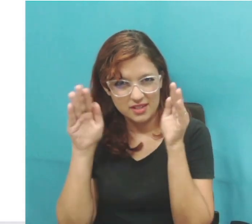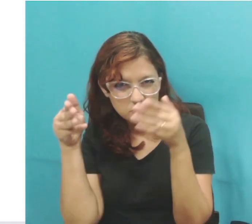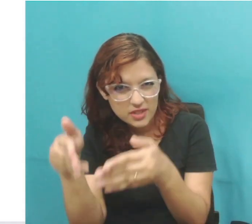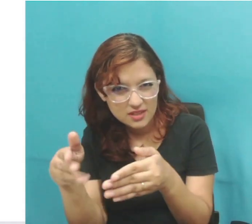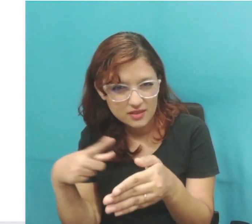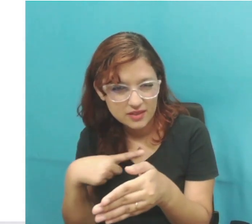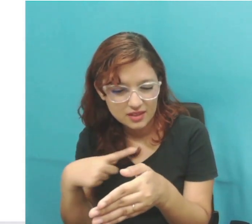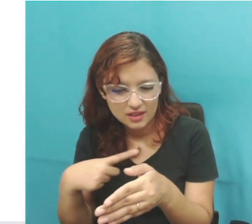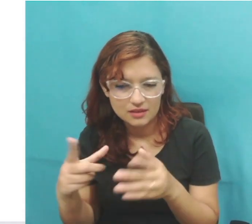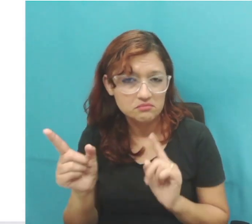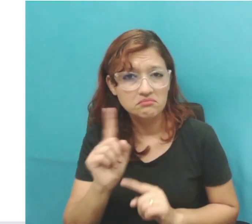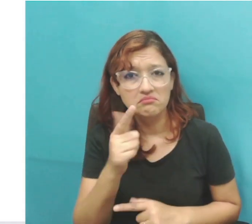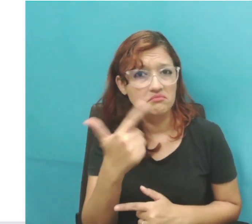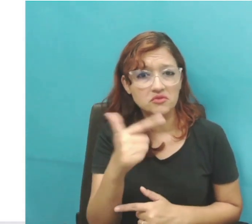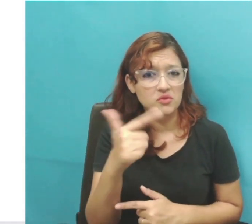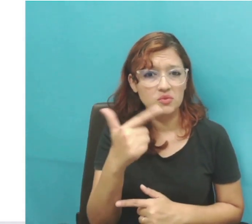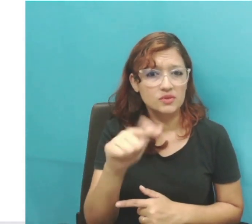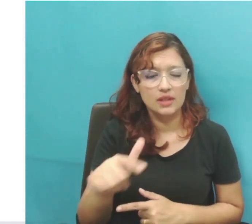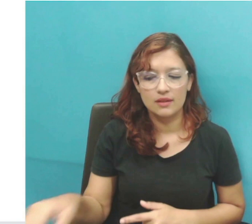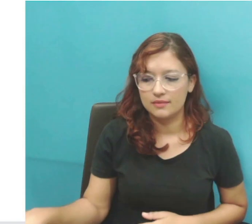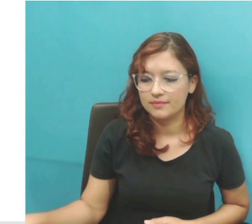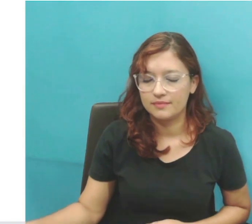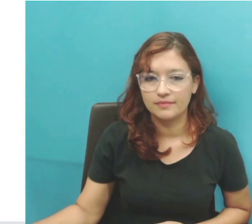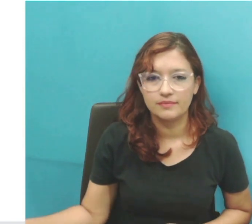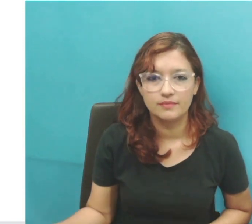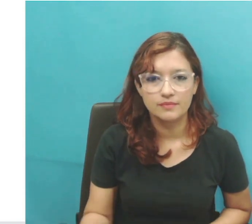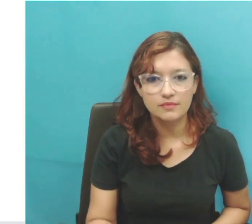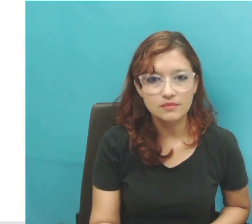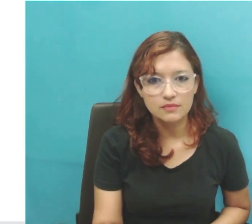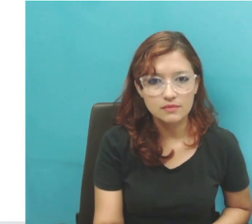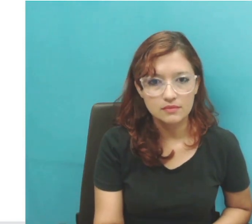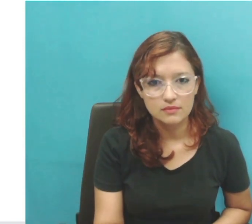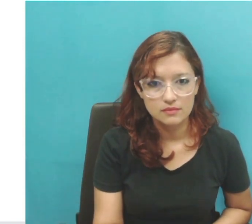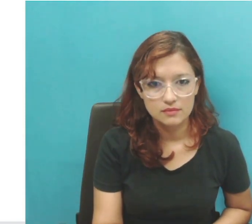Eu especifiquei isso o quê? Não.